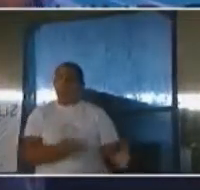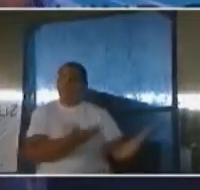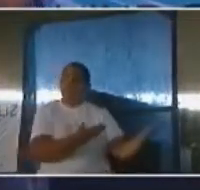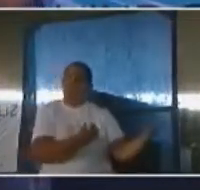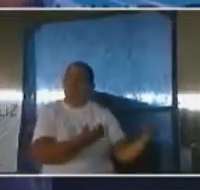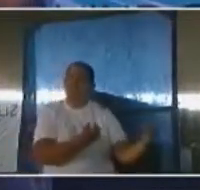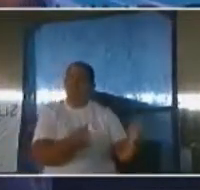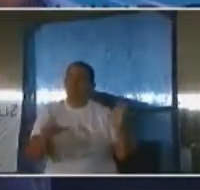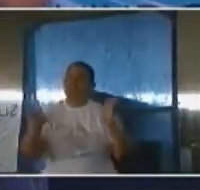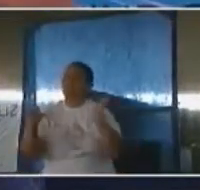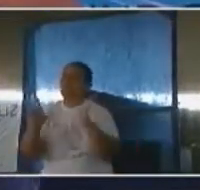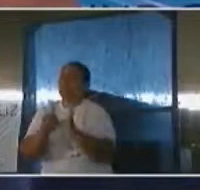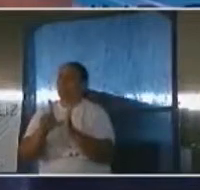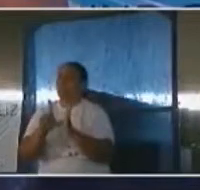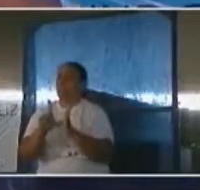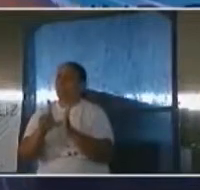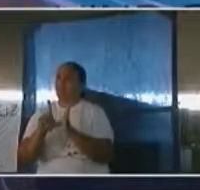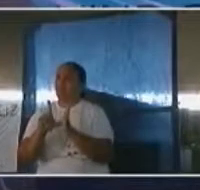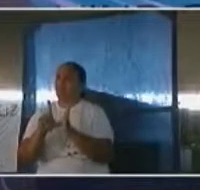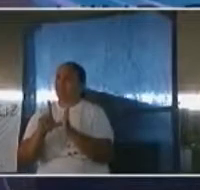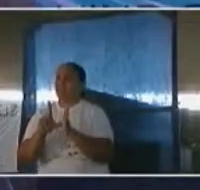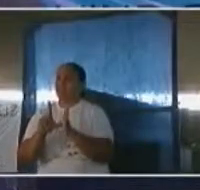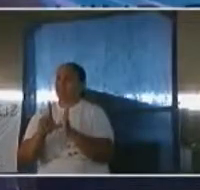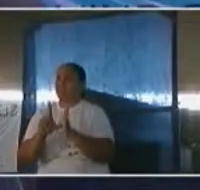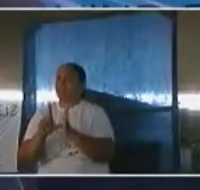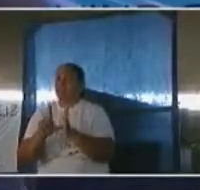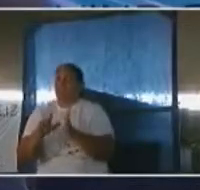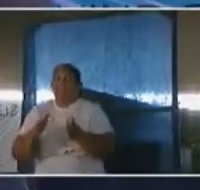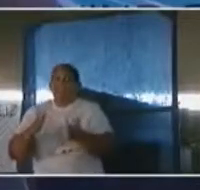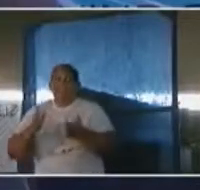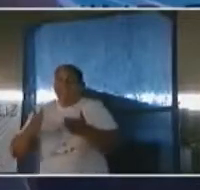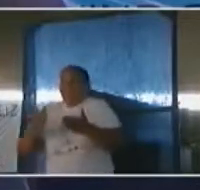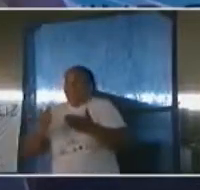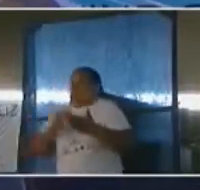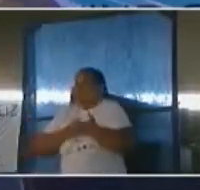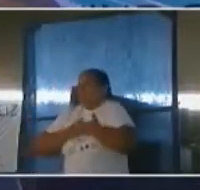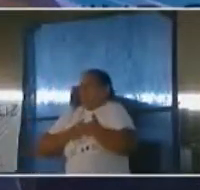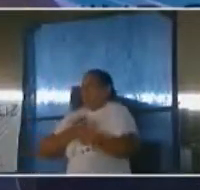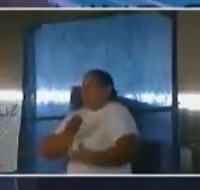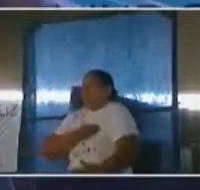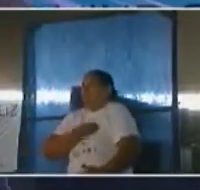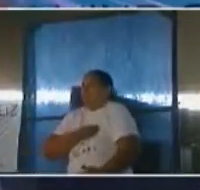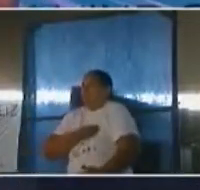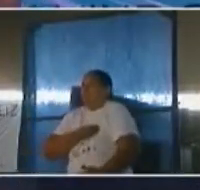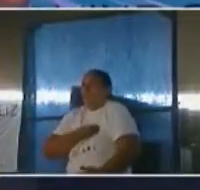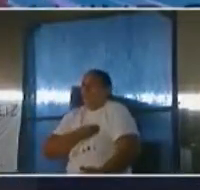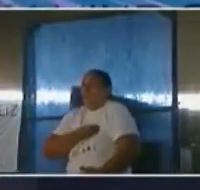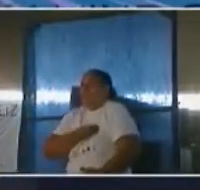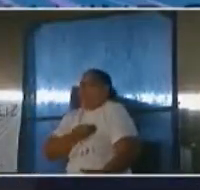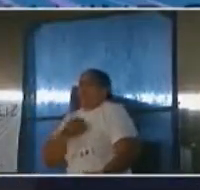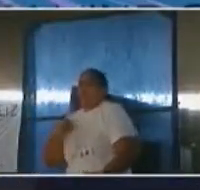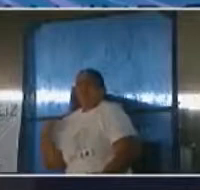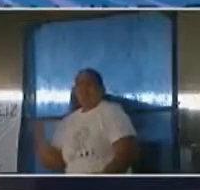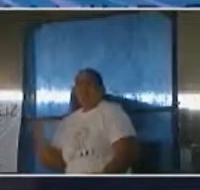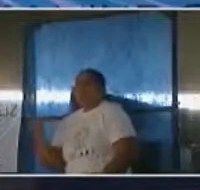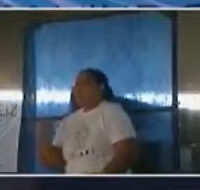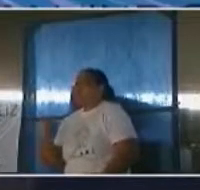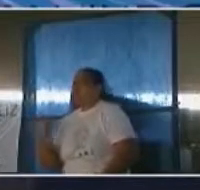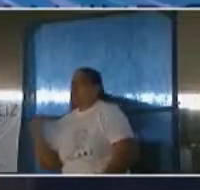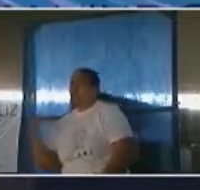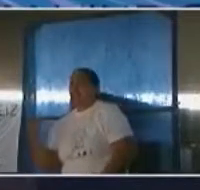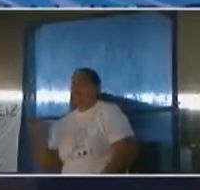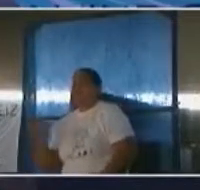foi, para a minha vida, um marco. Participei na infância, aliás, na adolescência